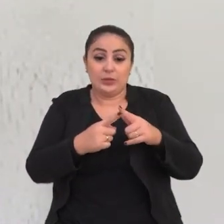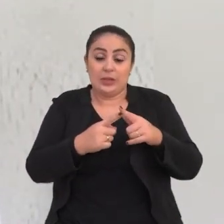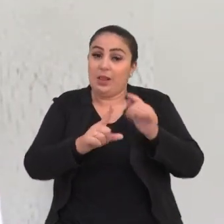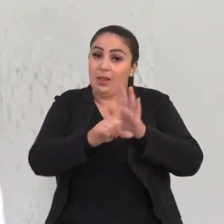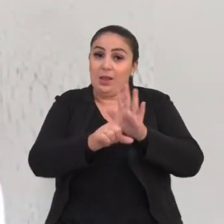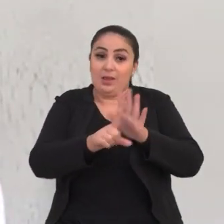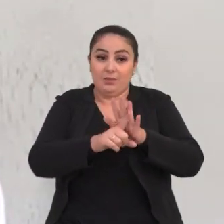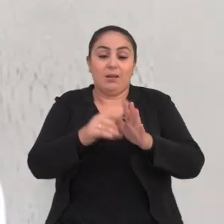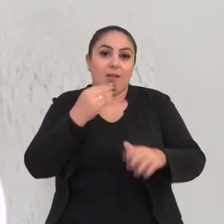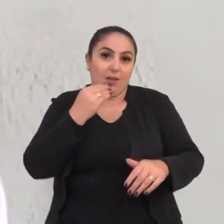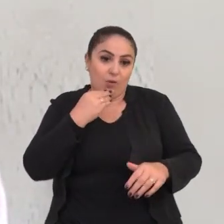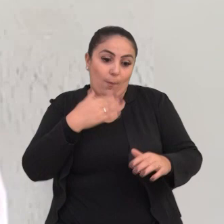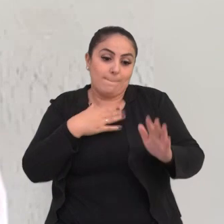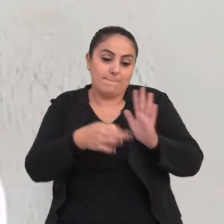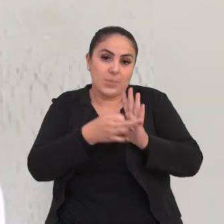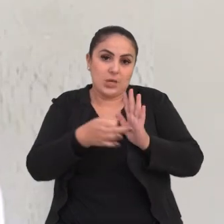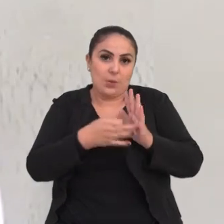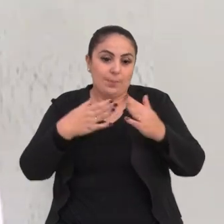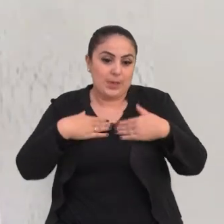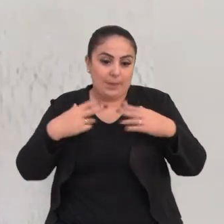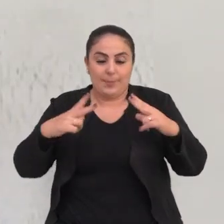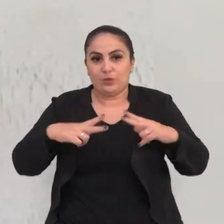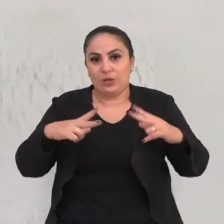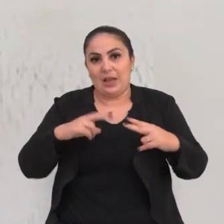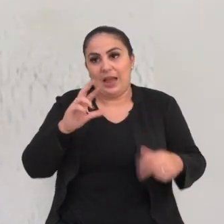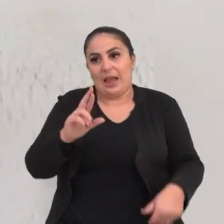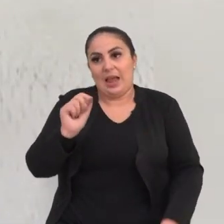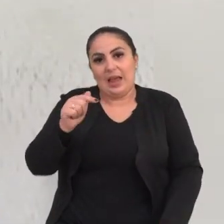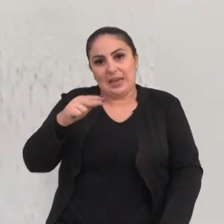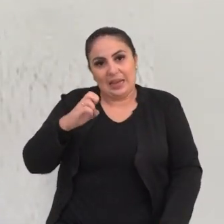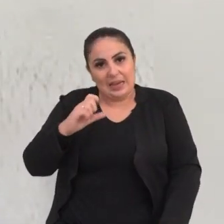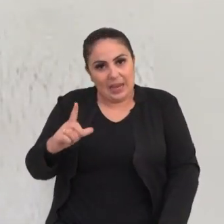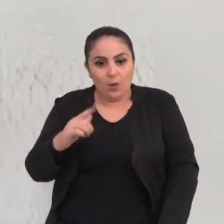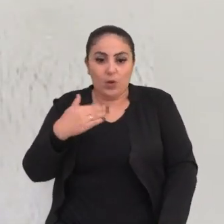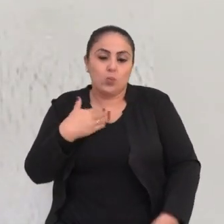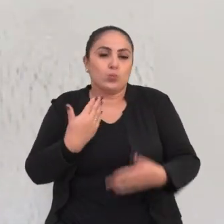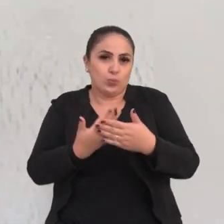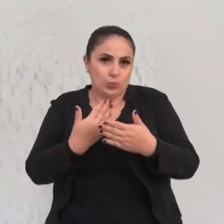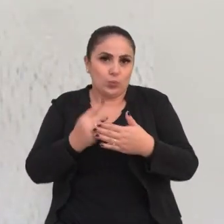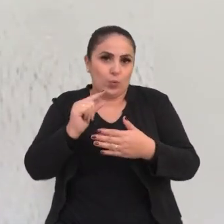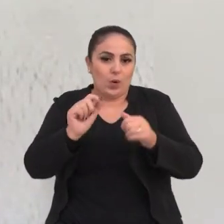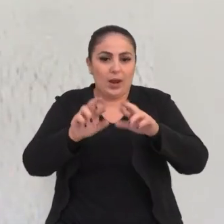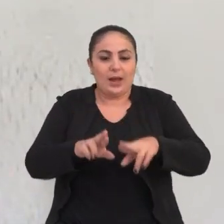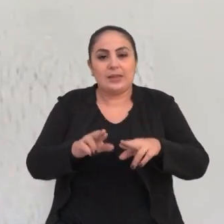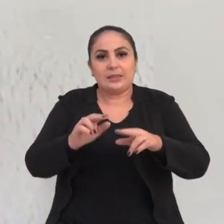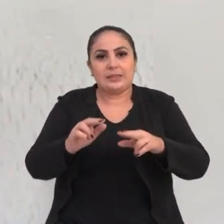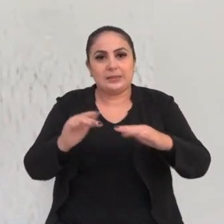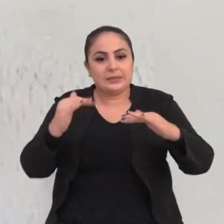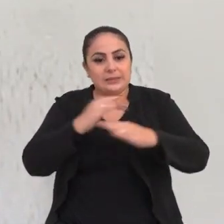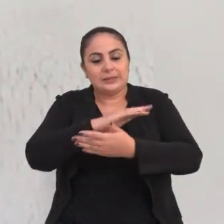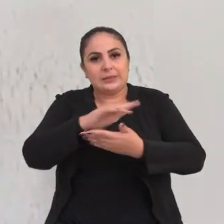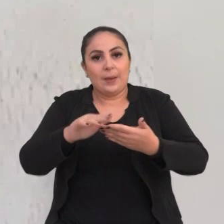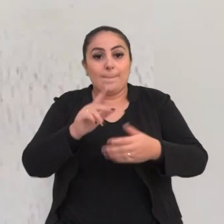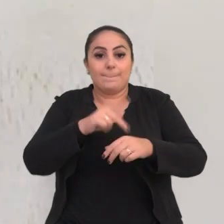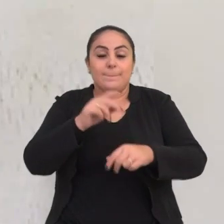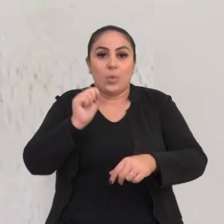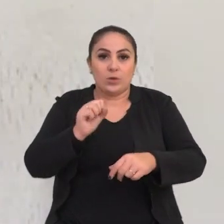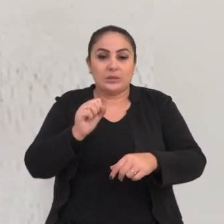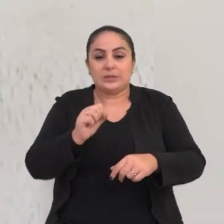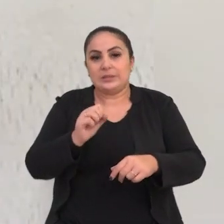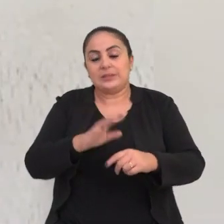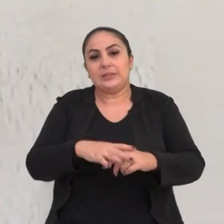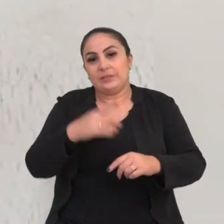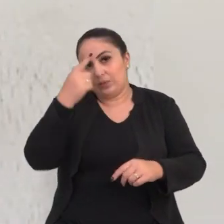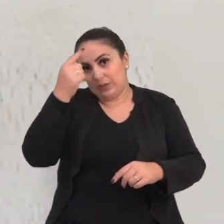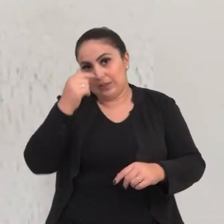de legislação, claro que isso é uma opinião minha, pessoal, Raquel Rubio, que sou aí, estudo um pouquinho nessa área de trânsito, sou pós-graduada em